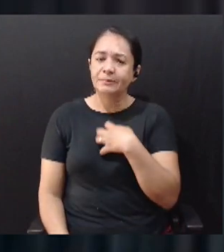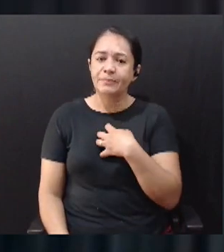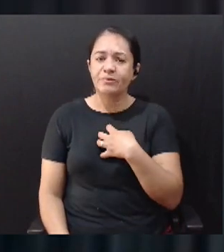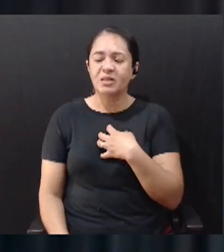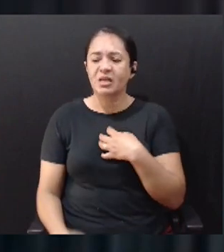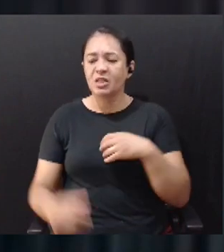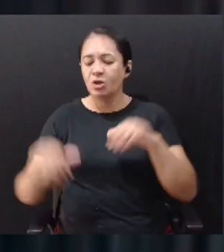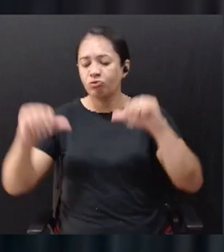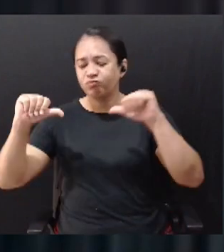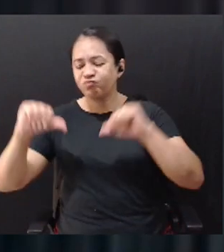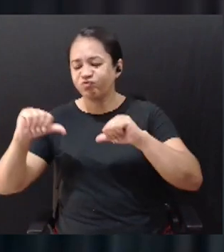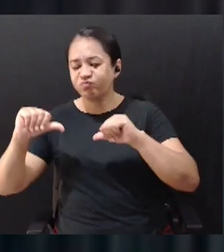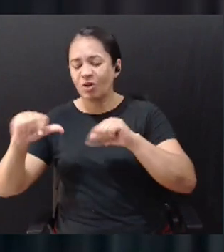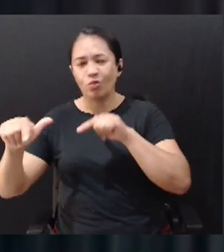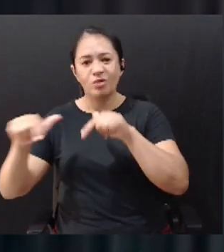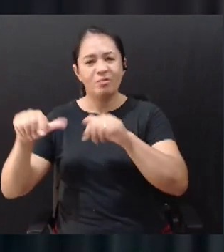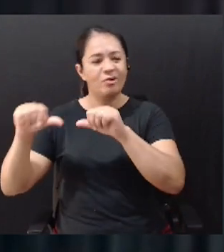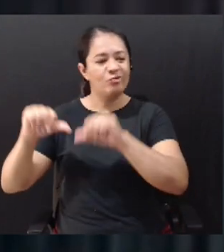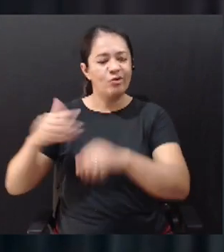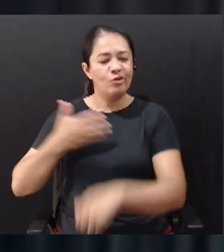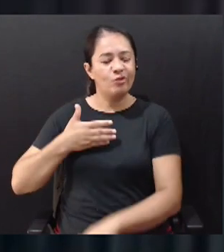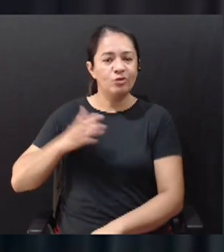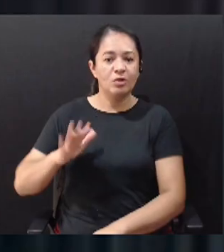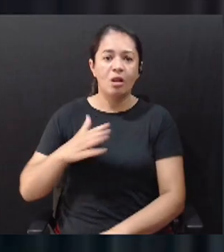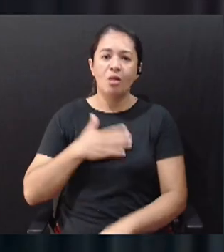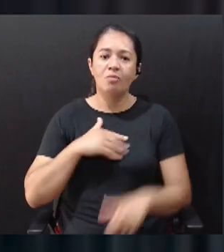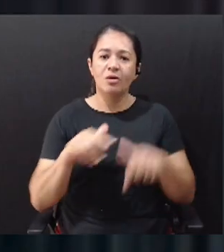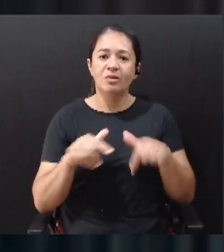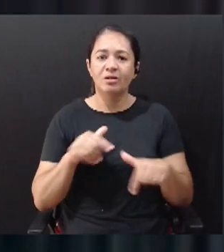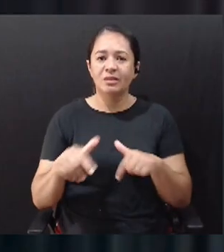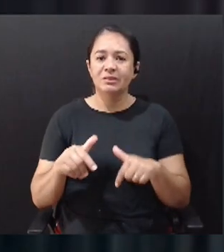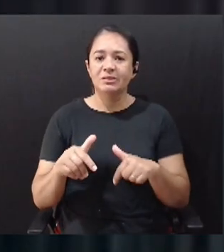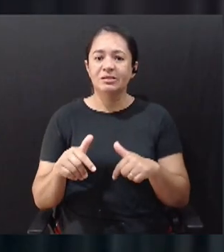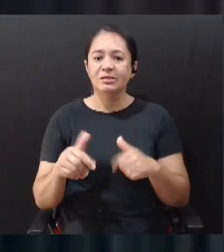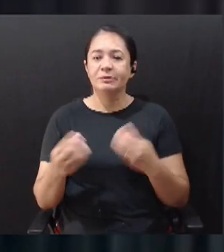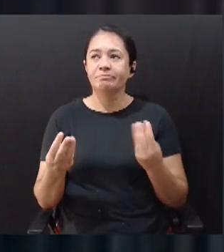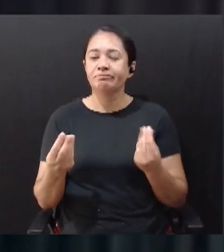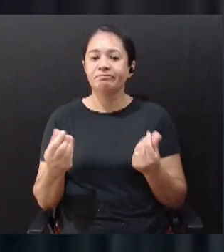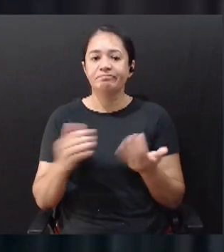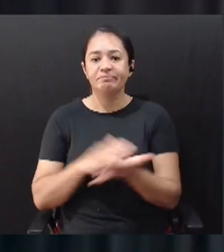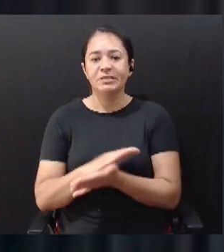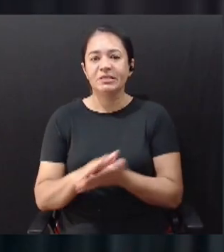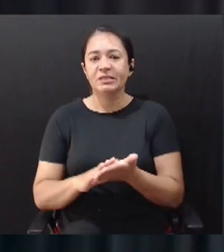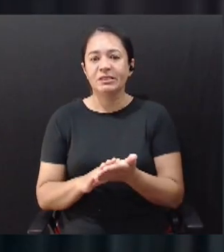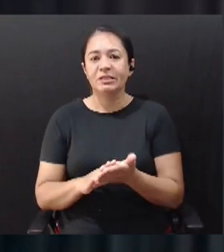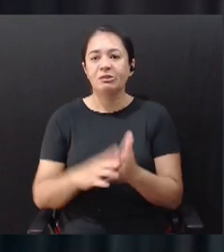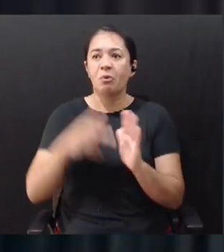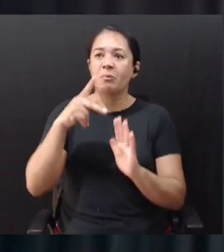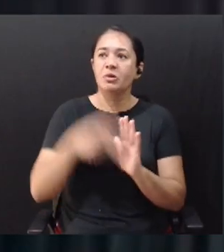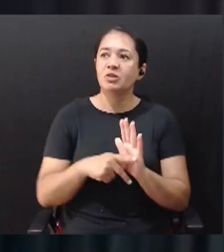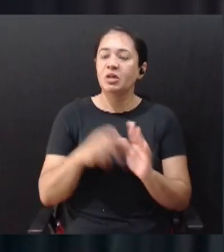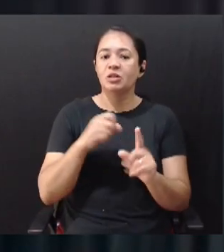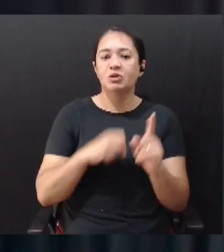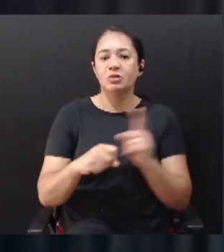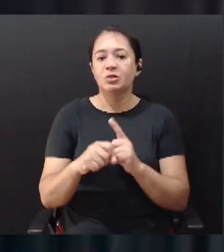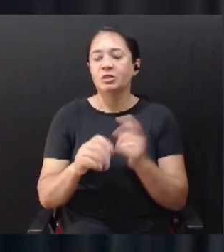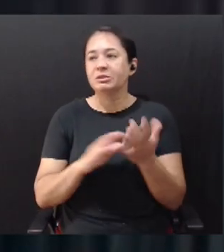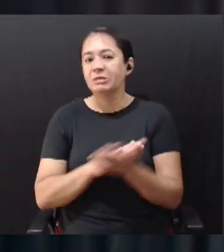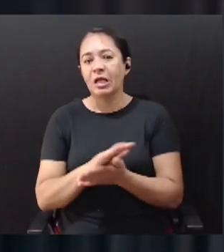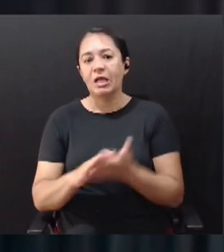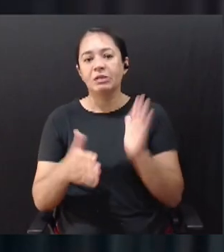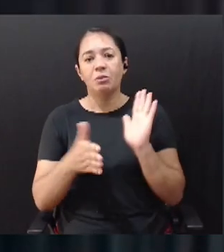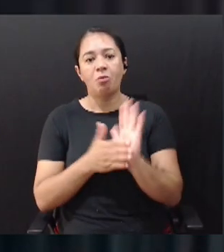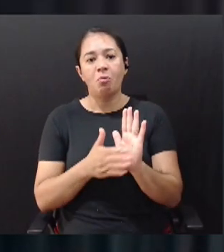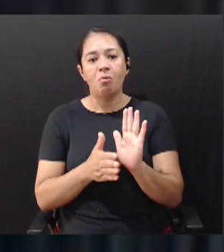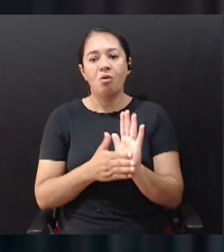trabalho? Será que o meu trabalho não está gerando nada de algum projeto social, algum propósito? Será que